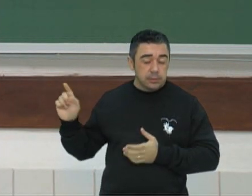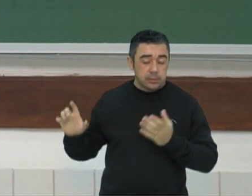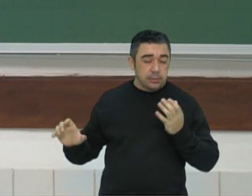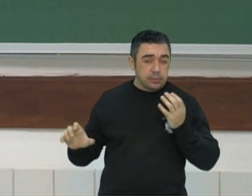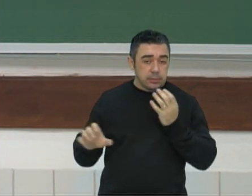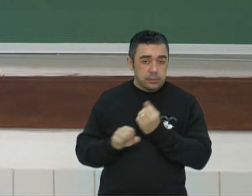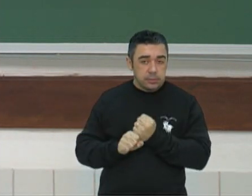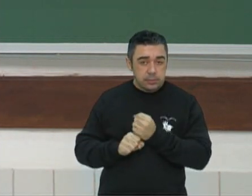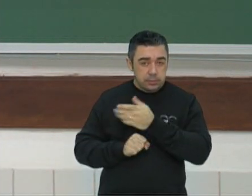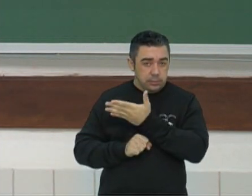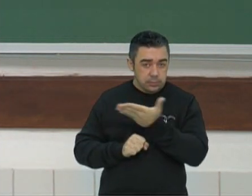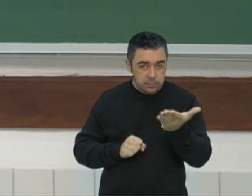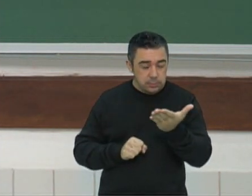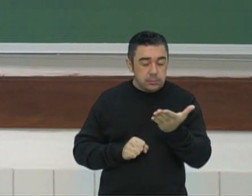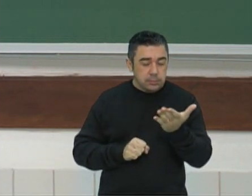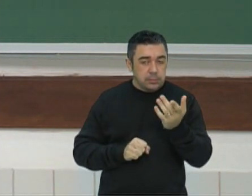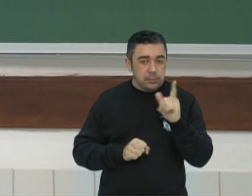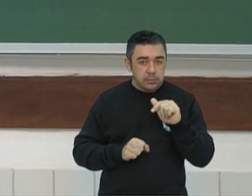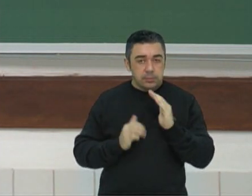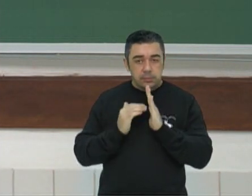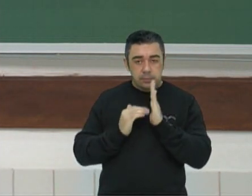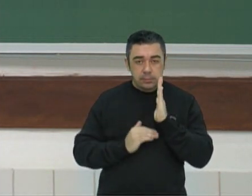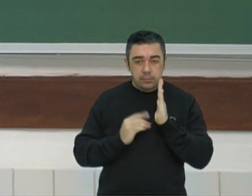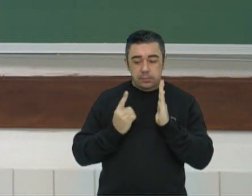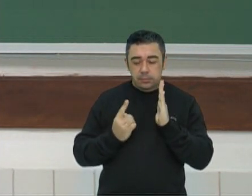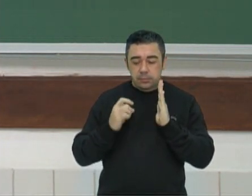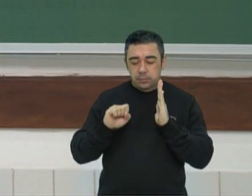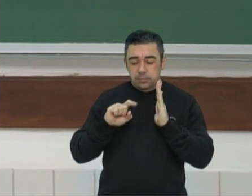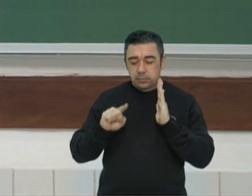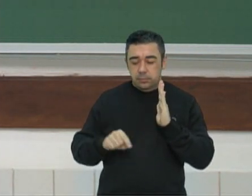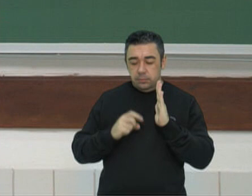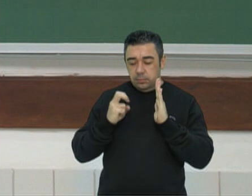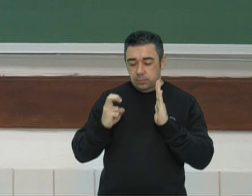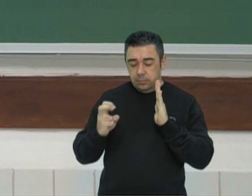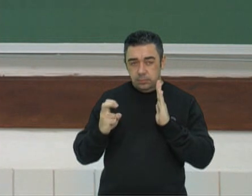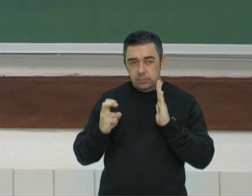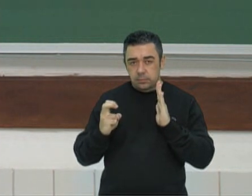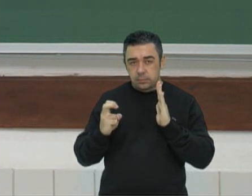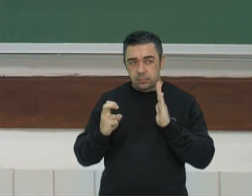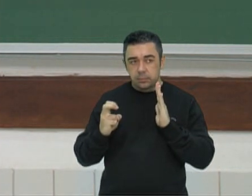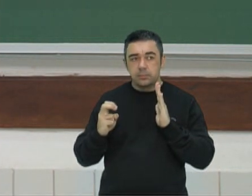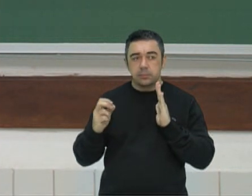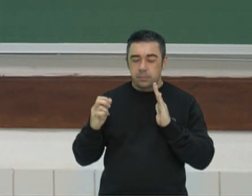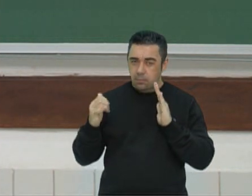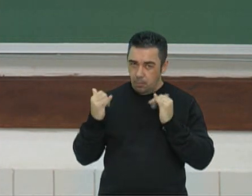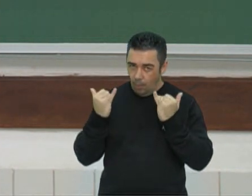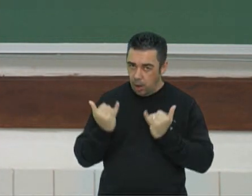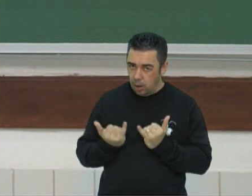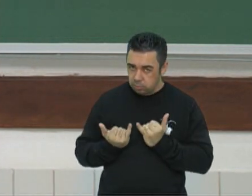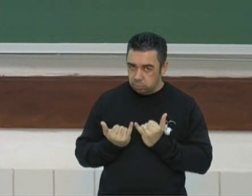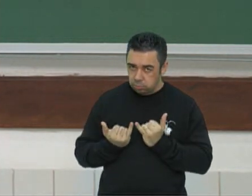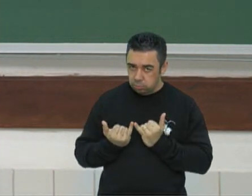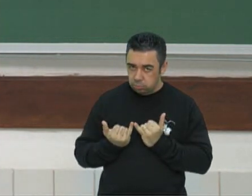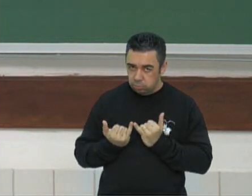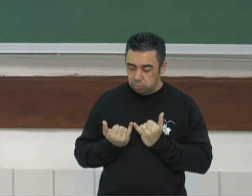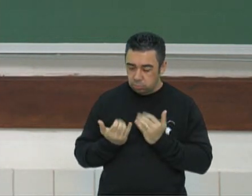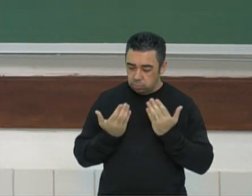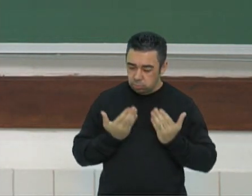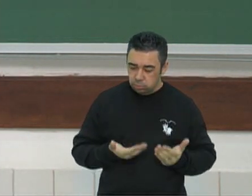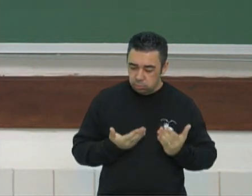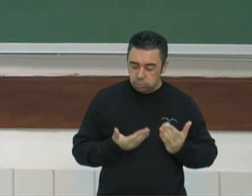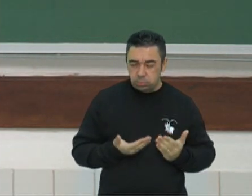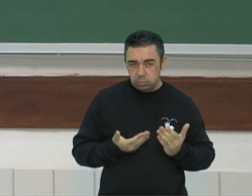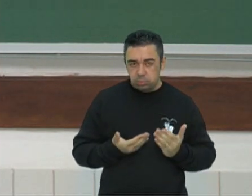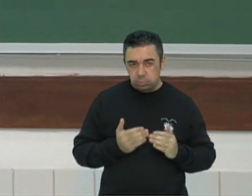que eu falei para vocês, for abaixo de 18,5, você está abaixo do peso. Tá? Então, assim, você está abaixo